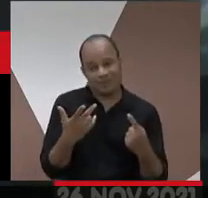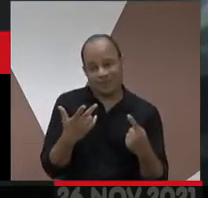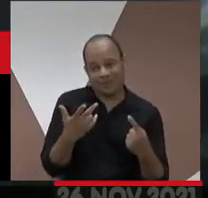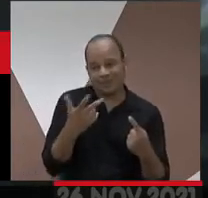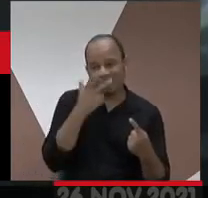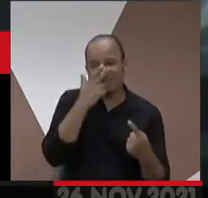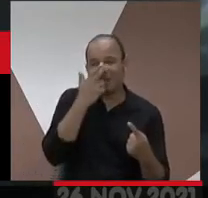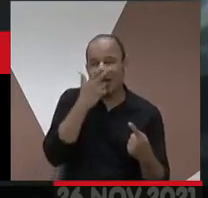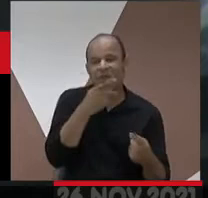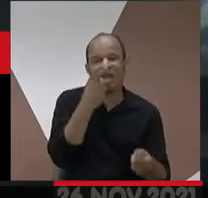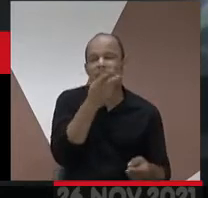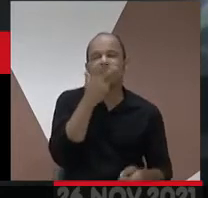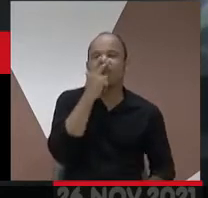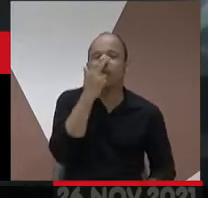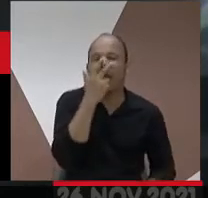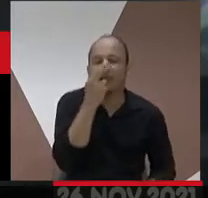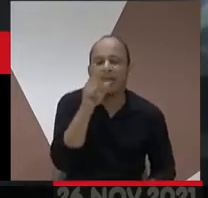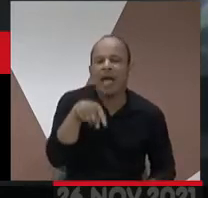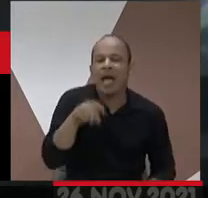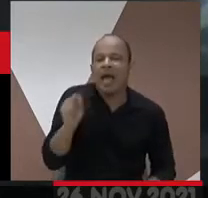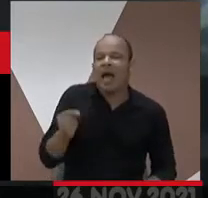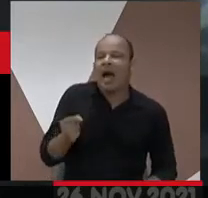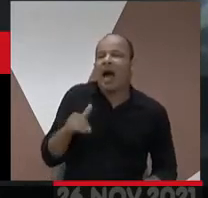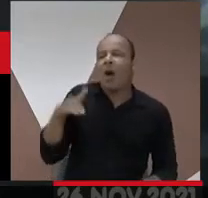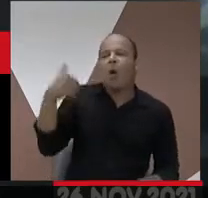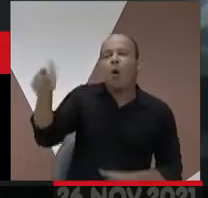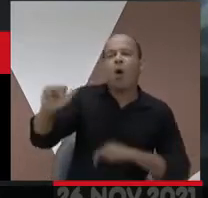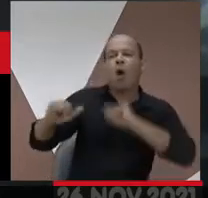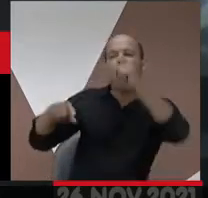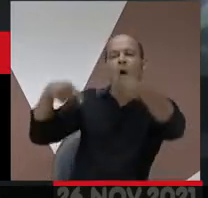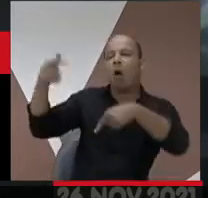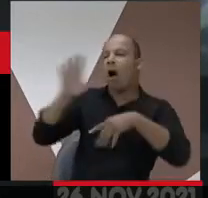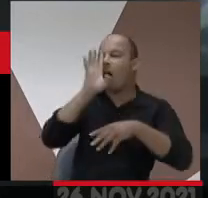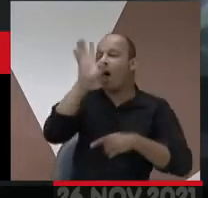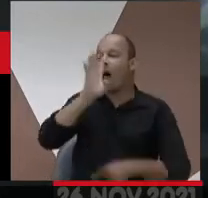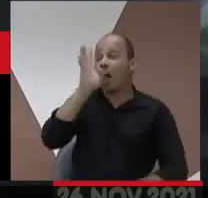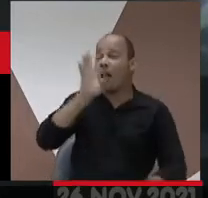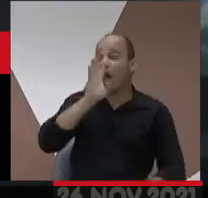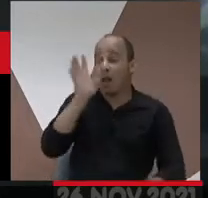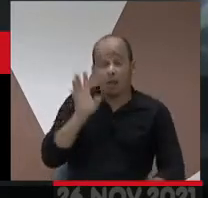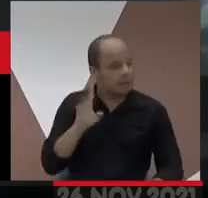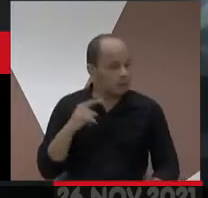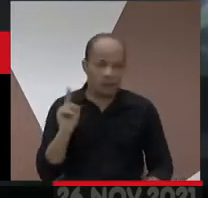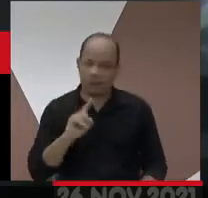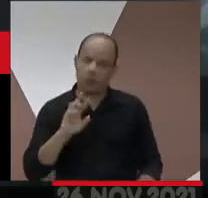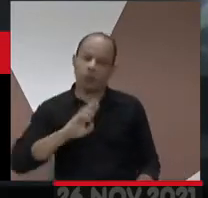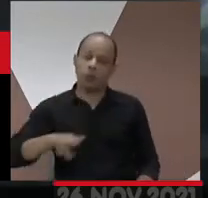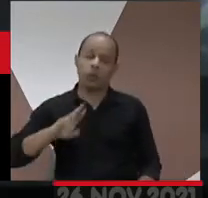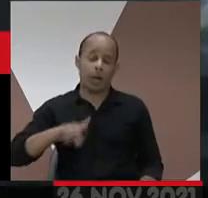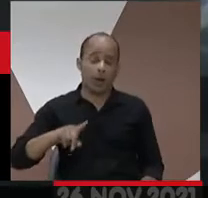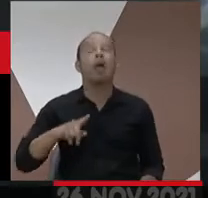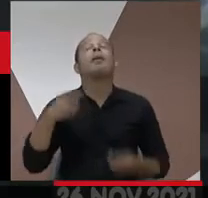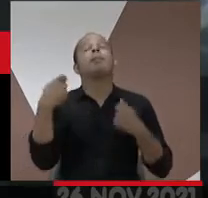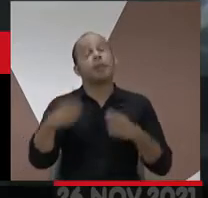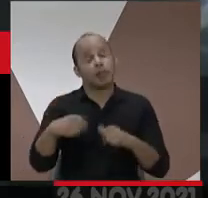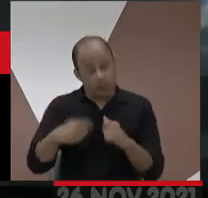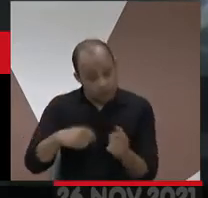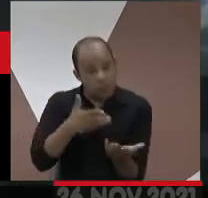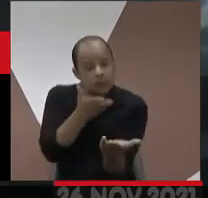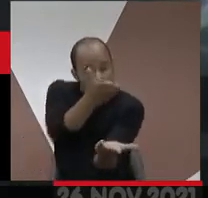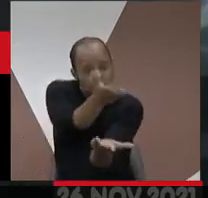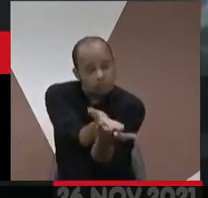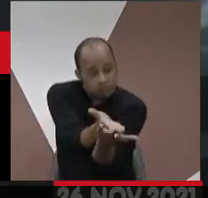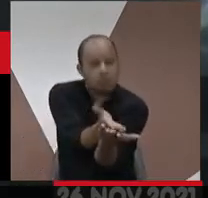Há muita coisa sofisticada, complexa, que precisa ser colocada numa mesa onde